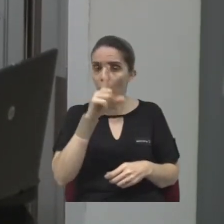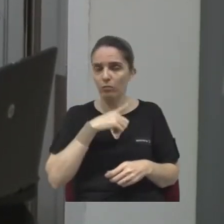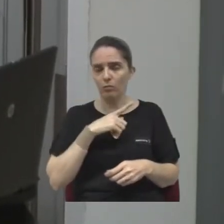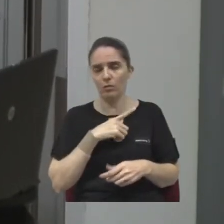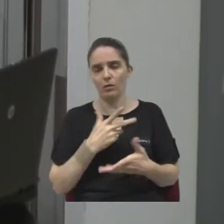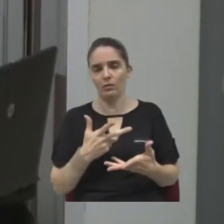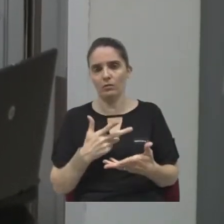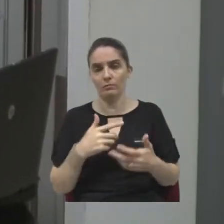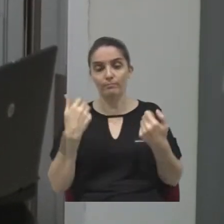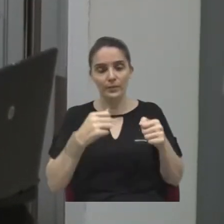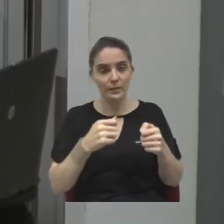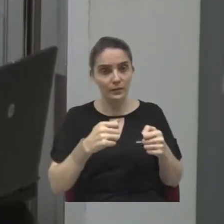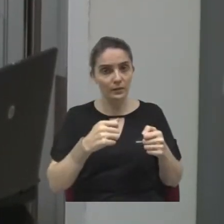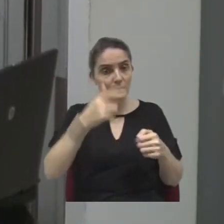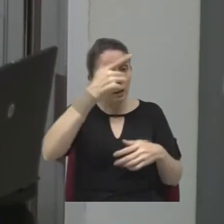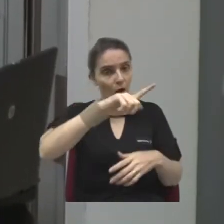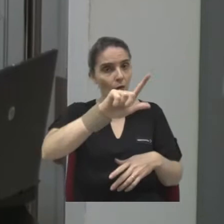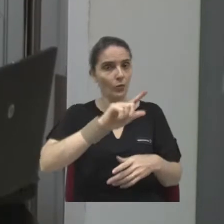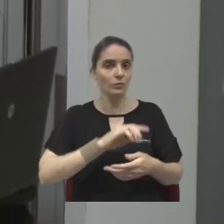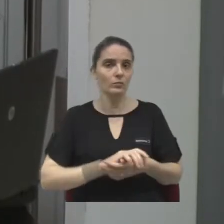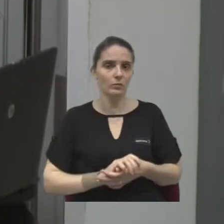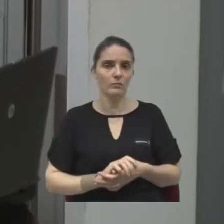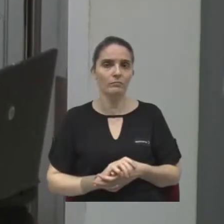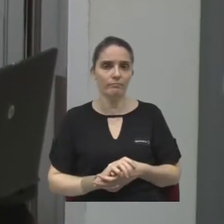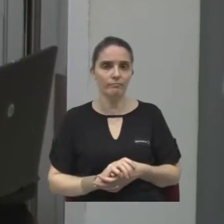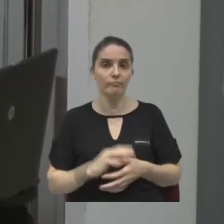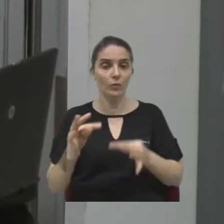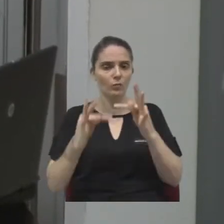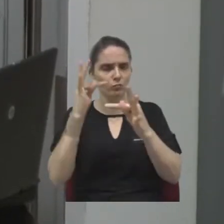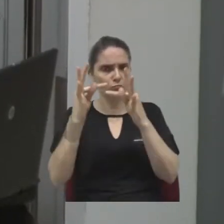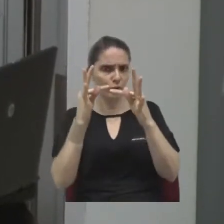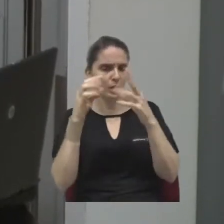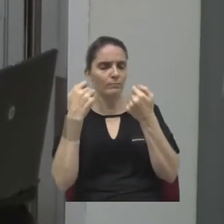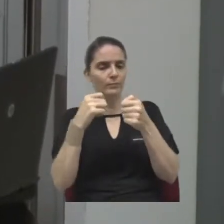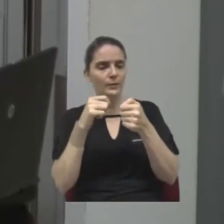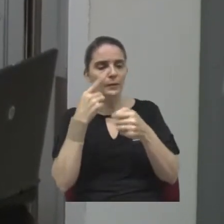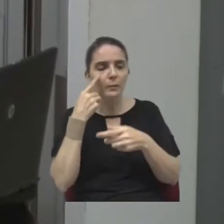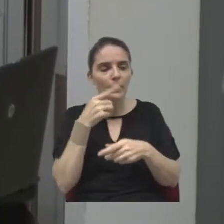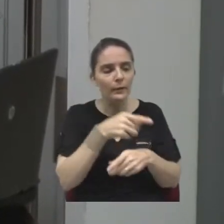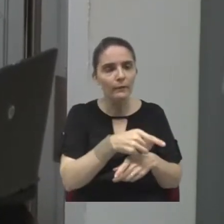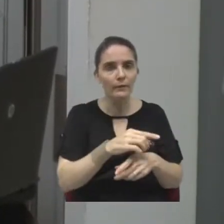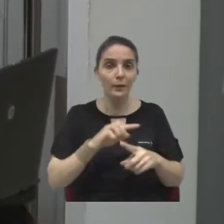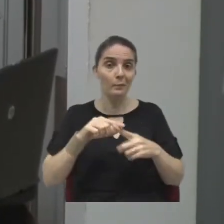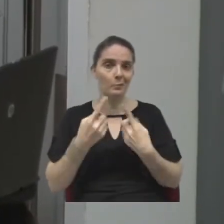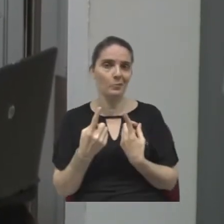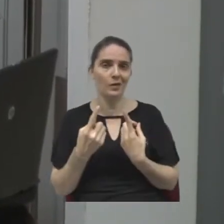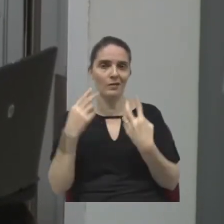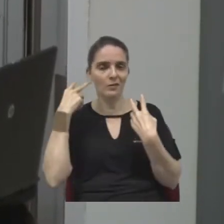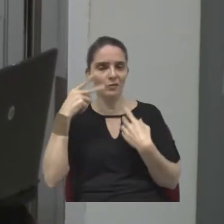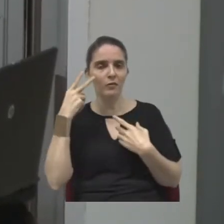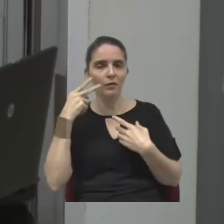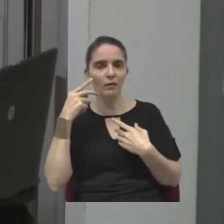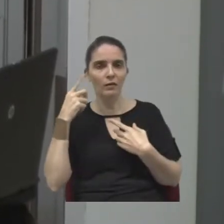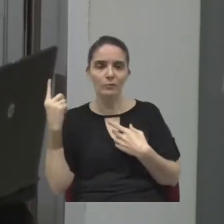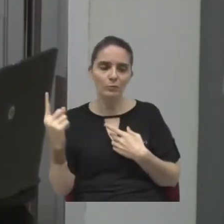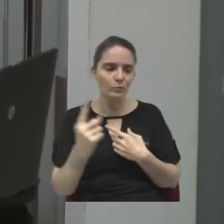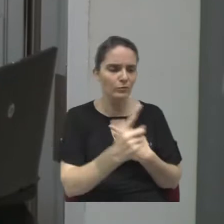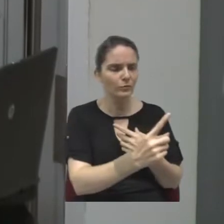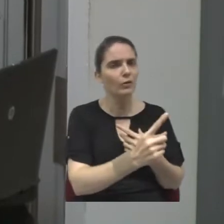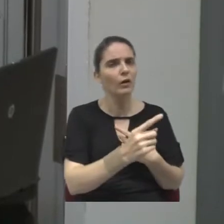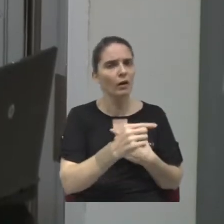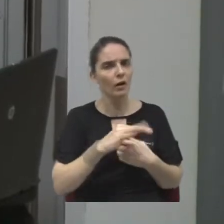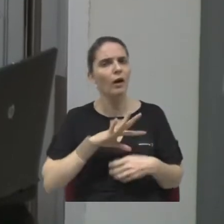avaliação técnica da visita, e eu acho que a gente saiu de lá encantada, né? O que a gente não saiu lá